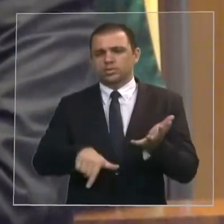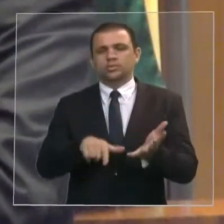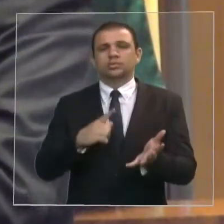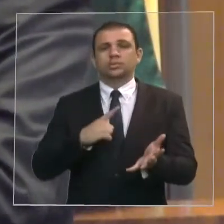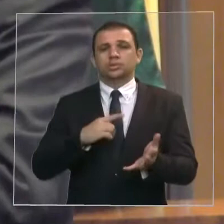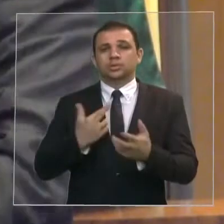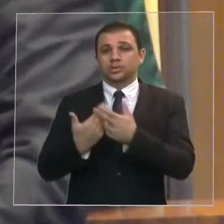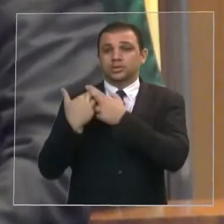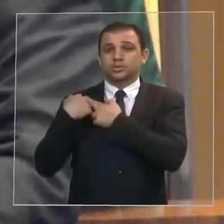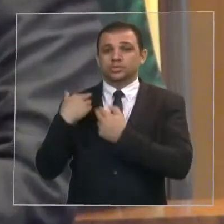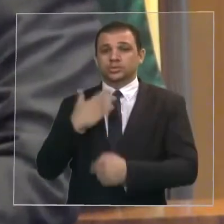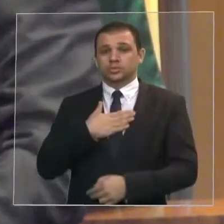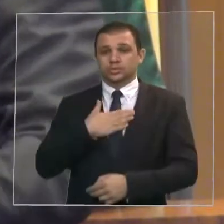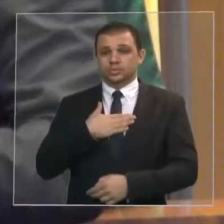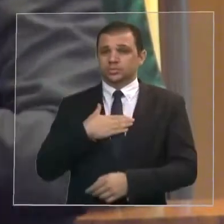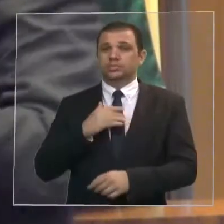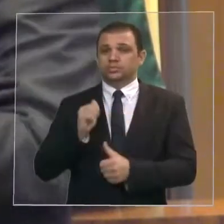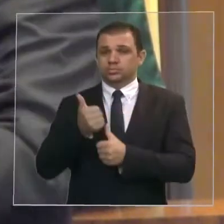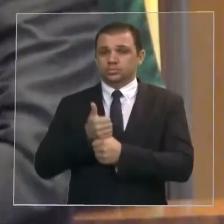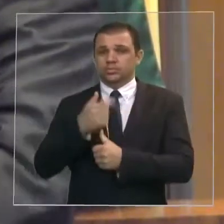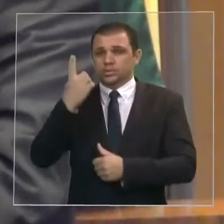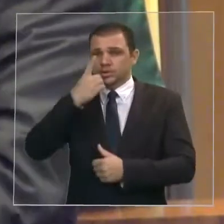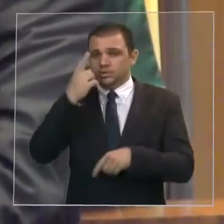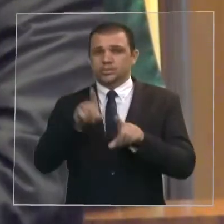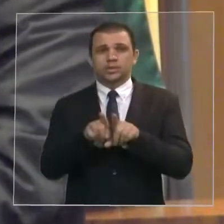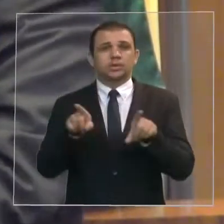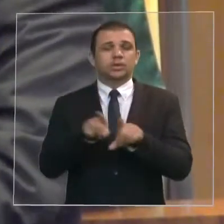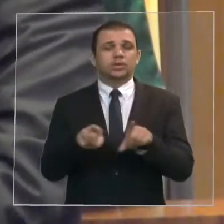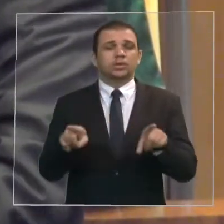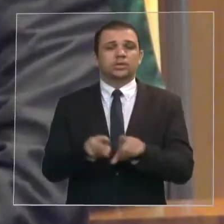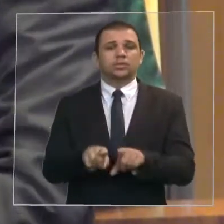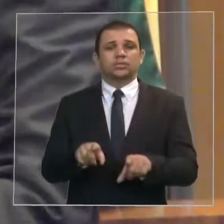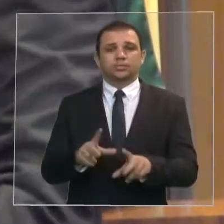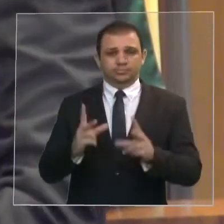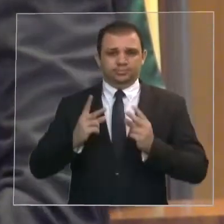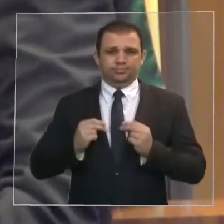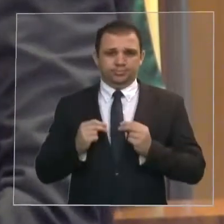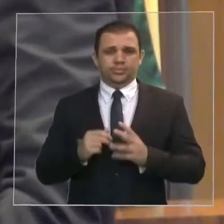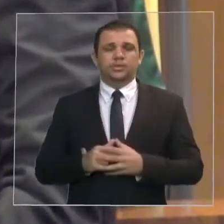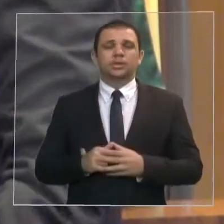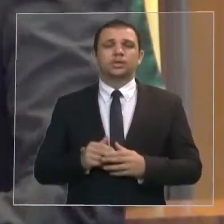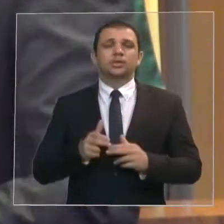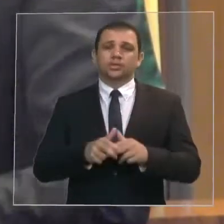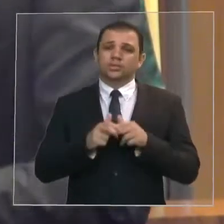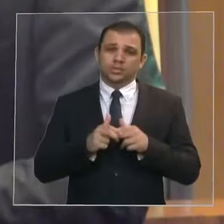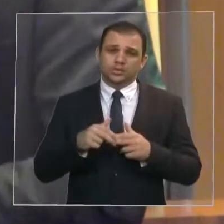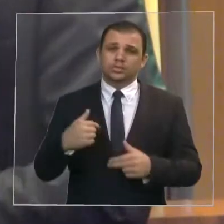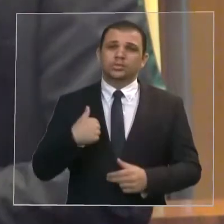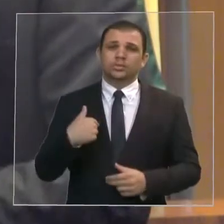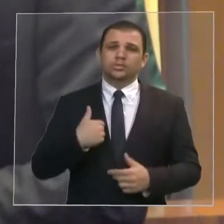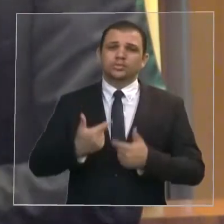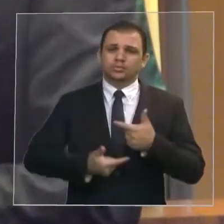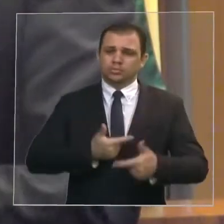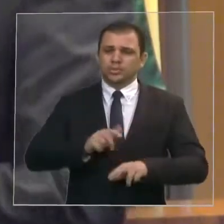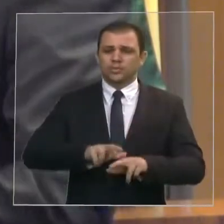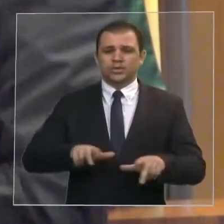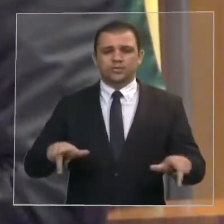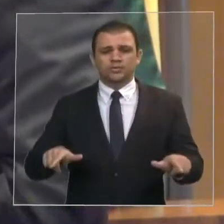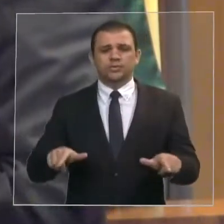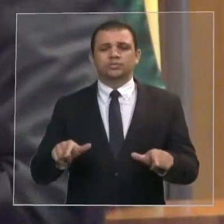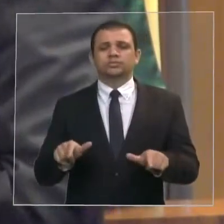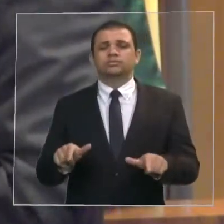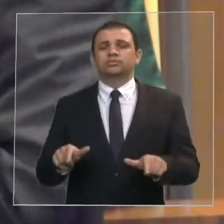enquanto parlamentar, das nossas atribuições, e temos feito vários momentos de discussões, de